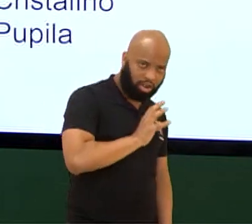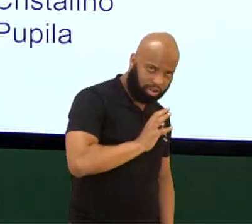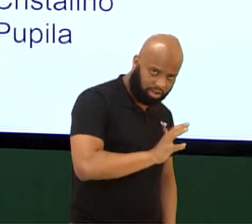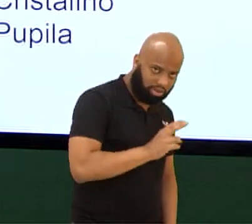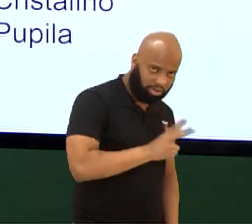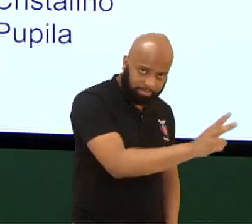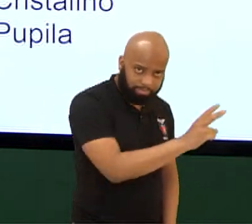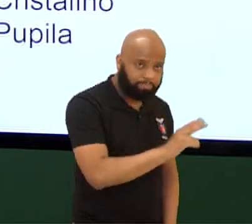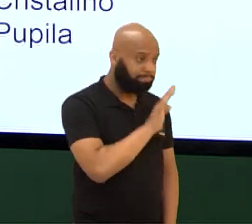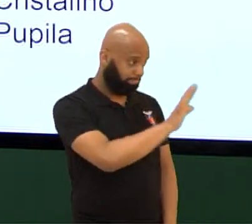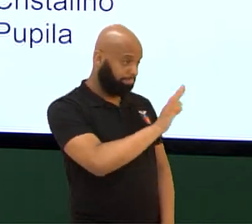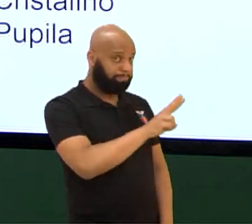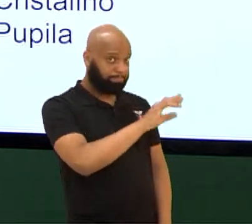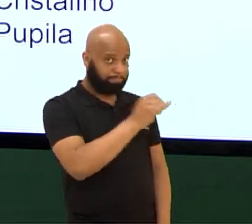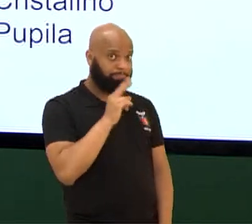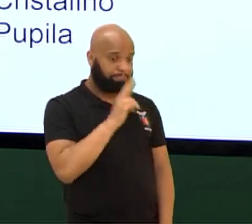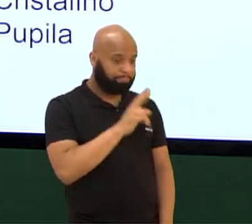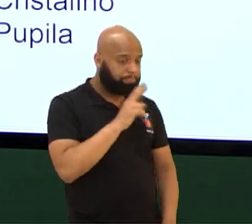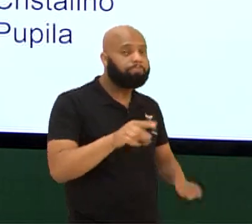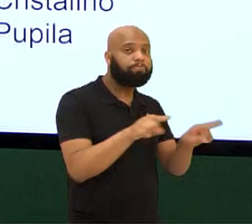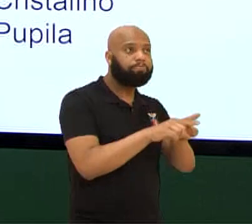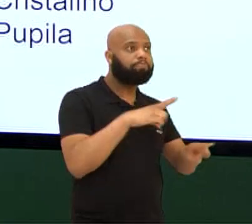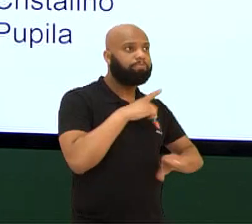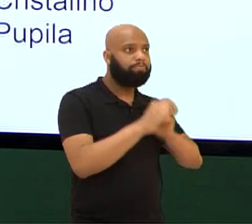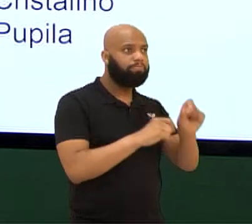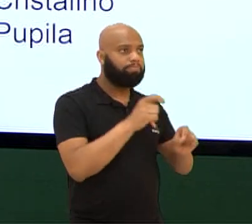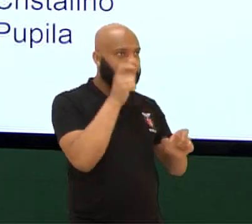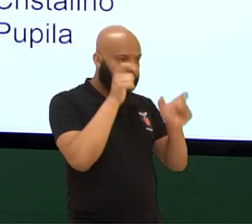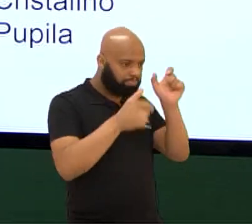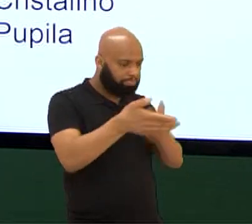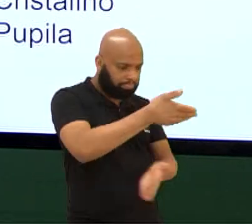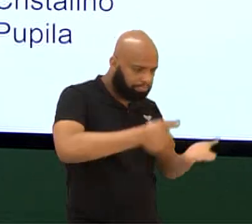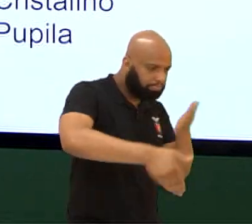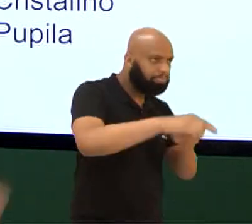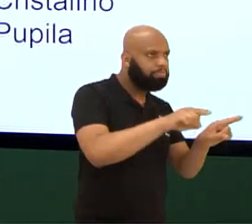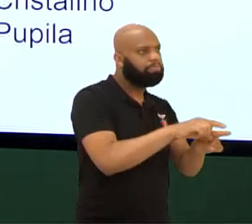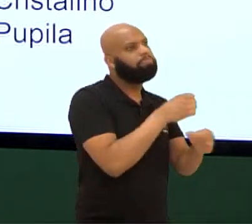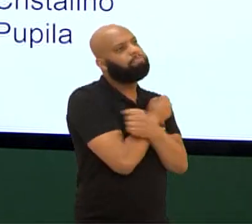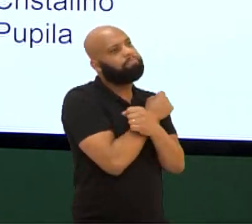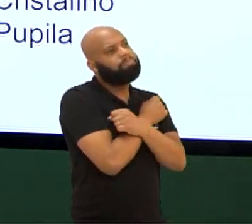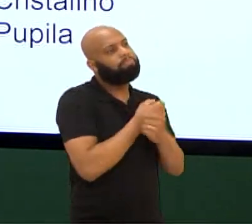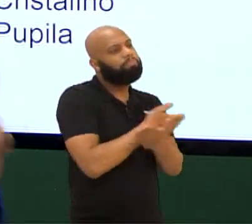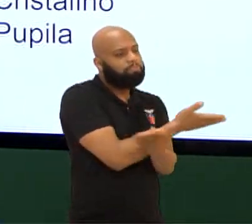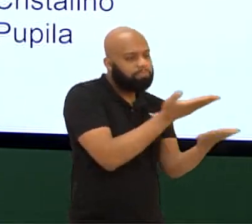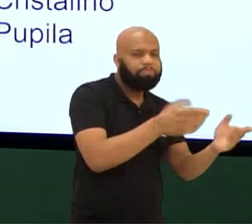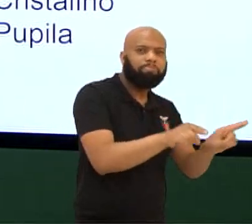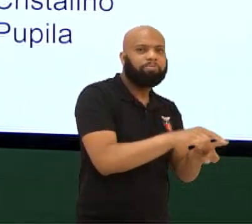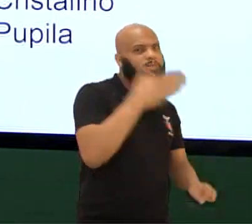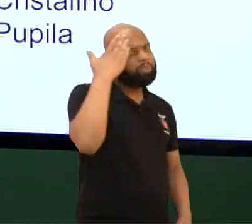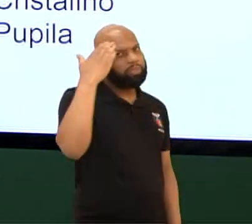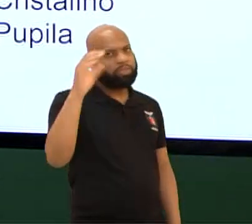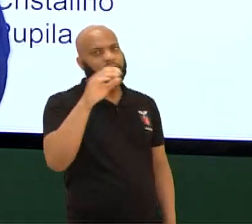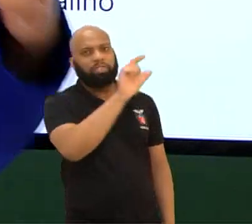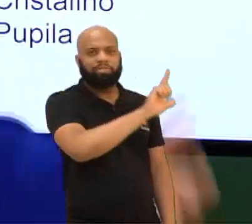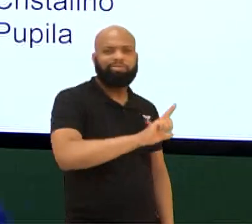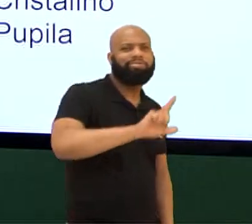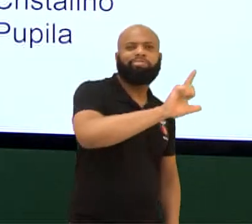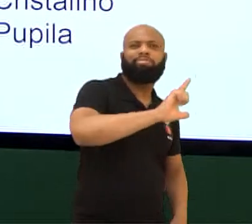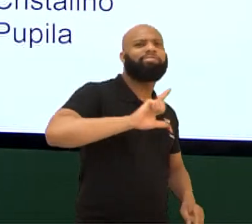ok? Então ali, ó, o pessoal então está interagindo bastante. Um grande abraço para vocês. Curitiba,